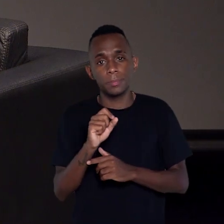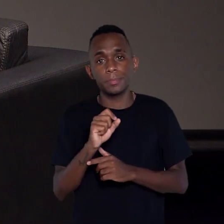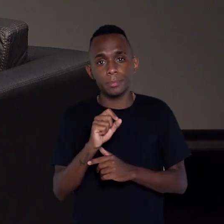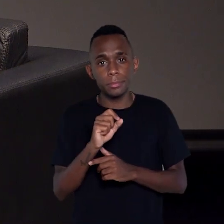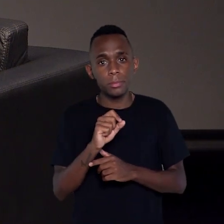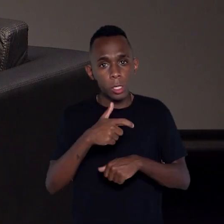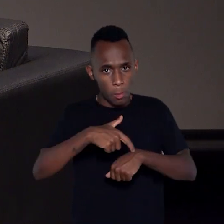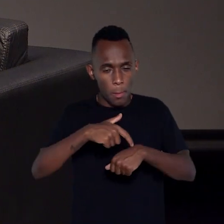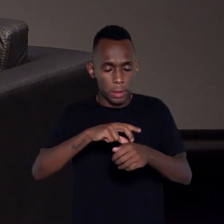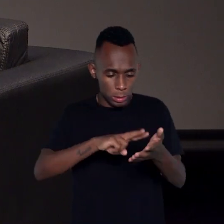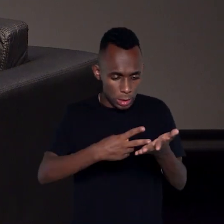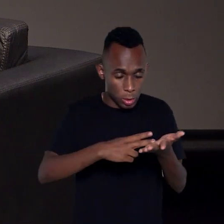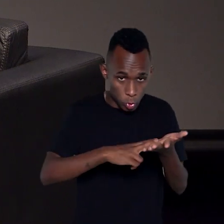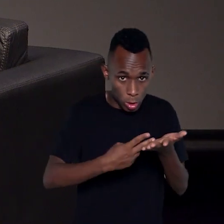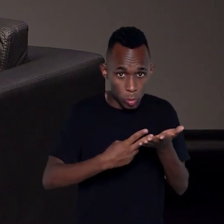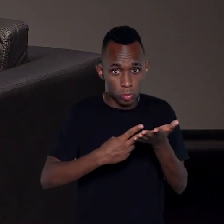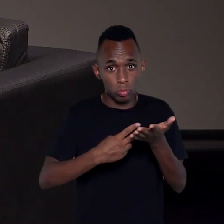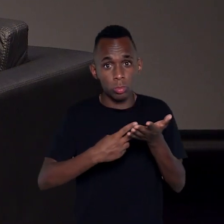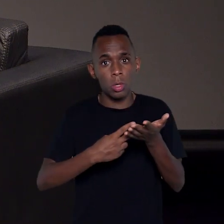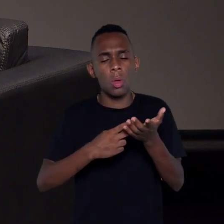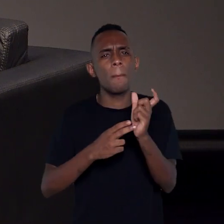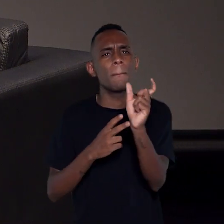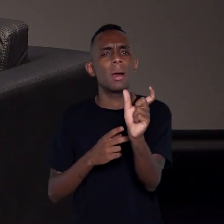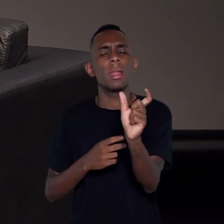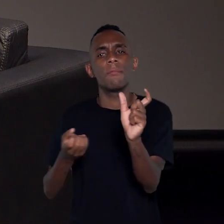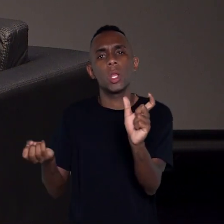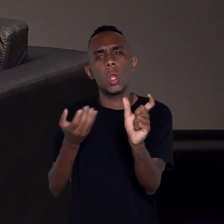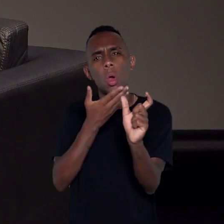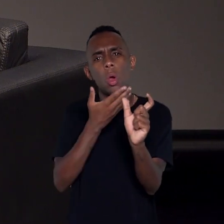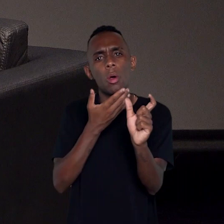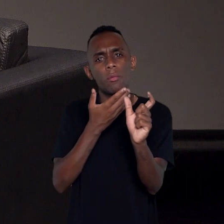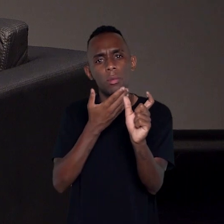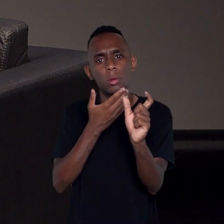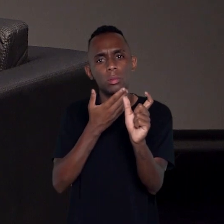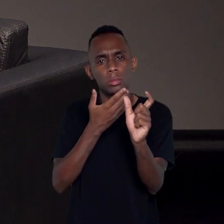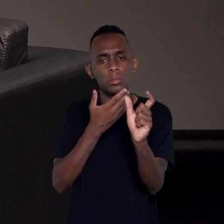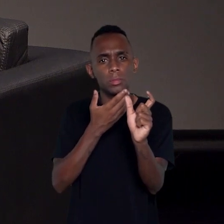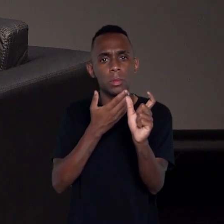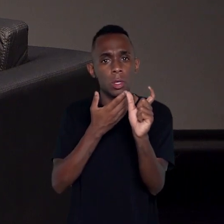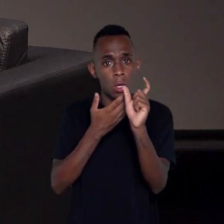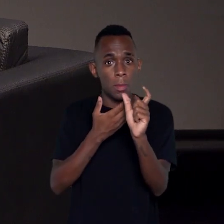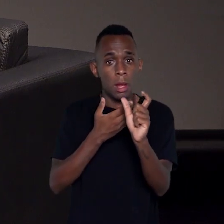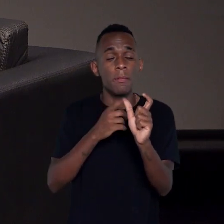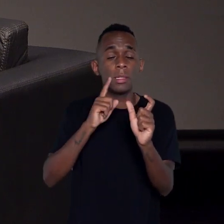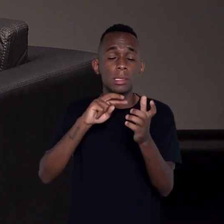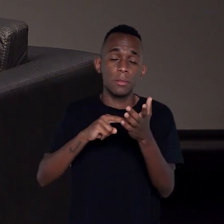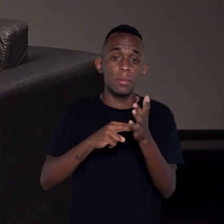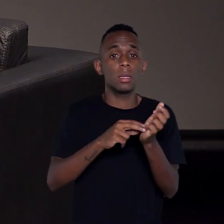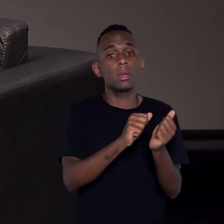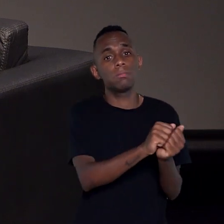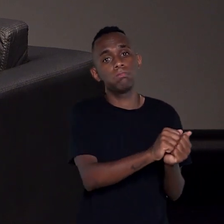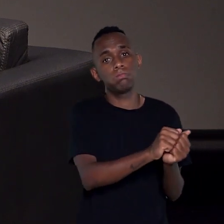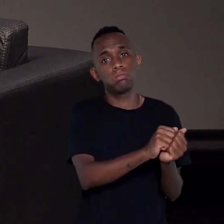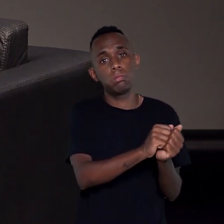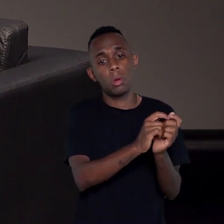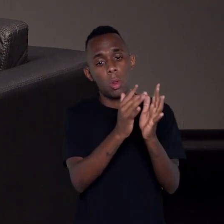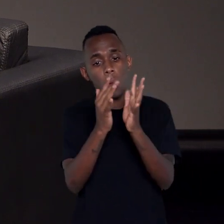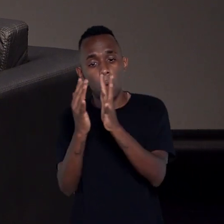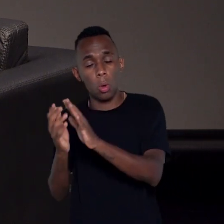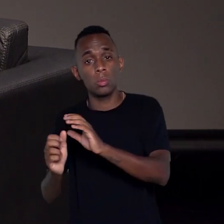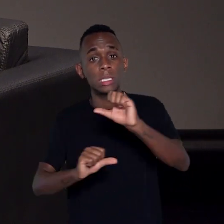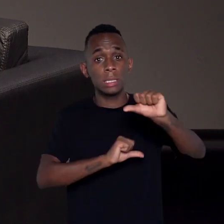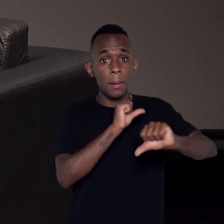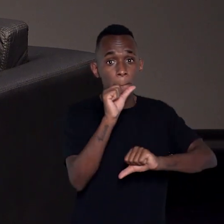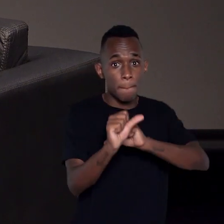na tradução foi criada uma palavra nova, né, que é outremização, seria esse processo de